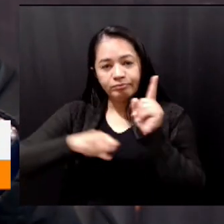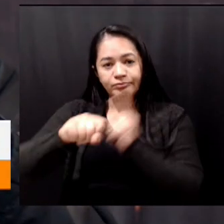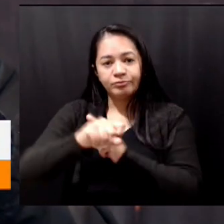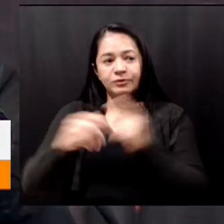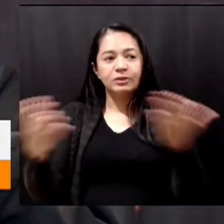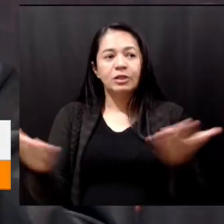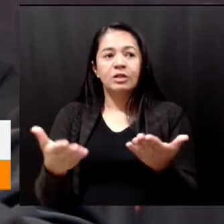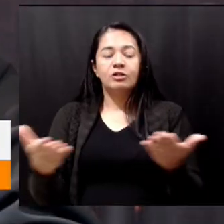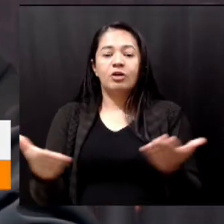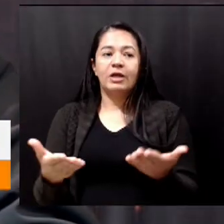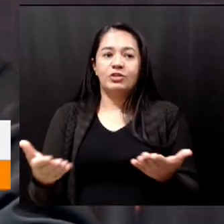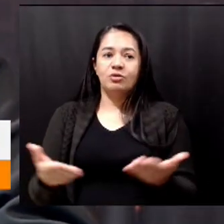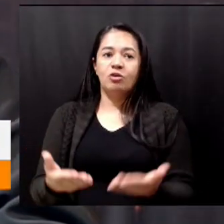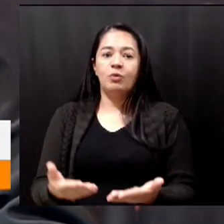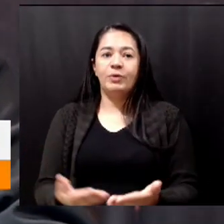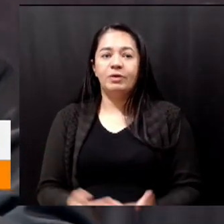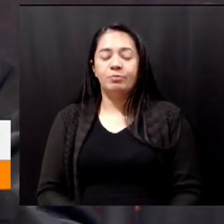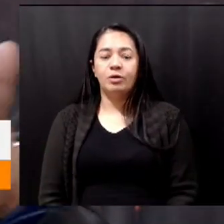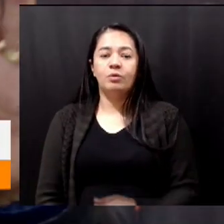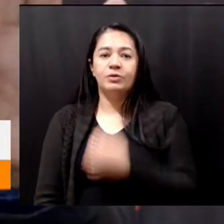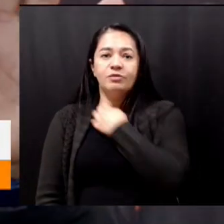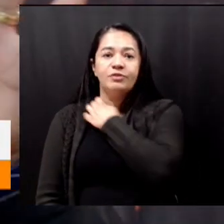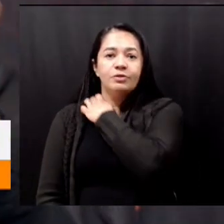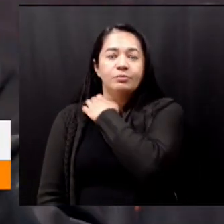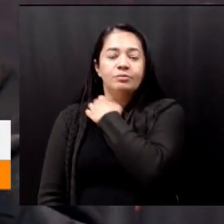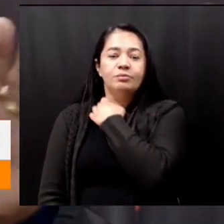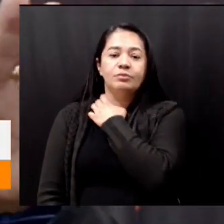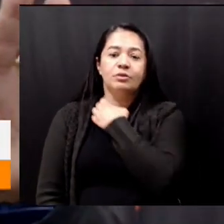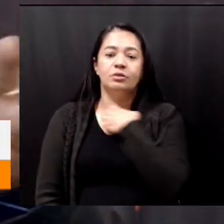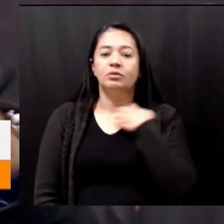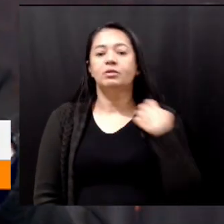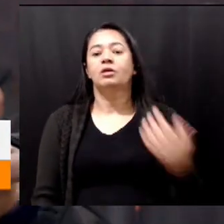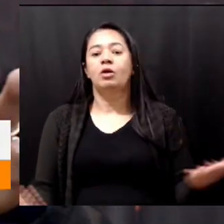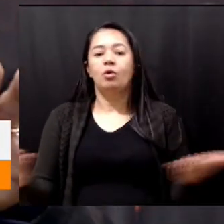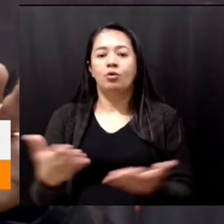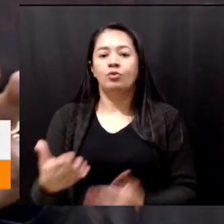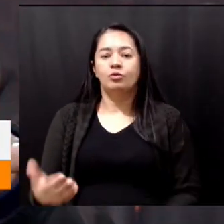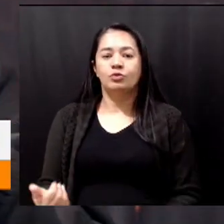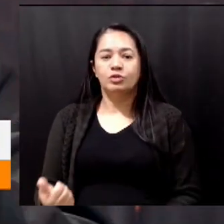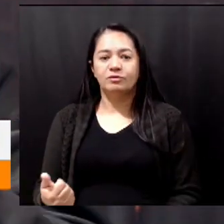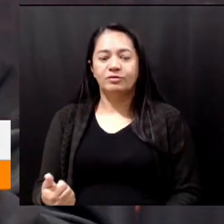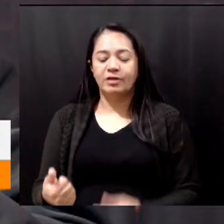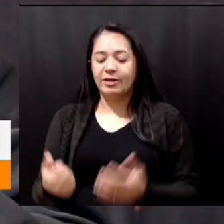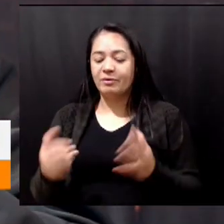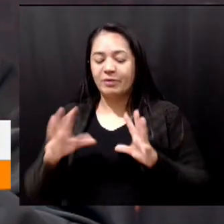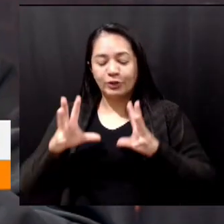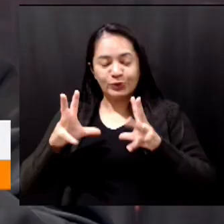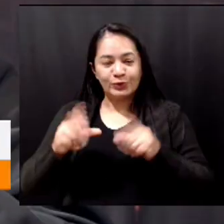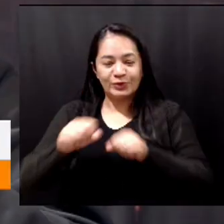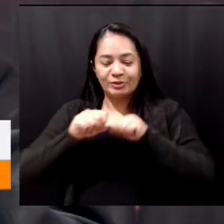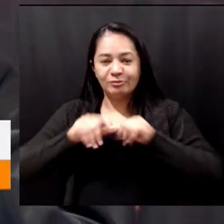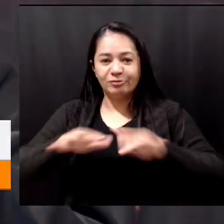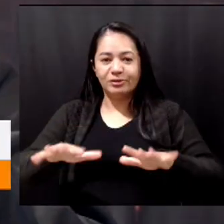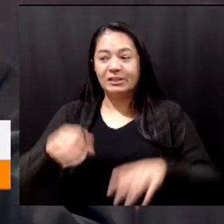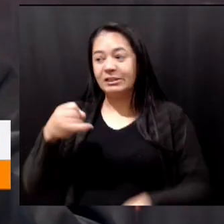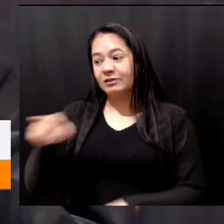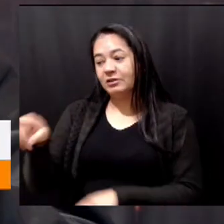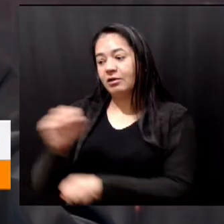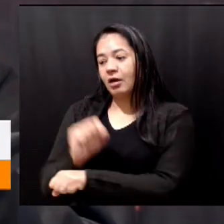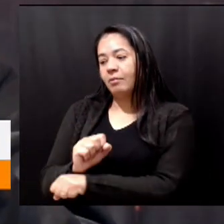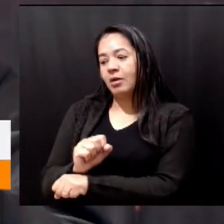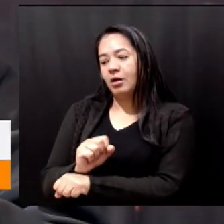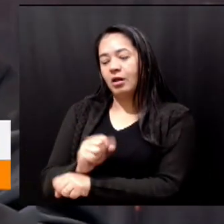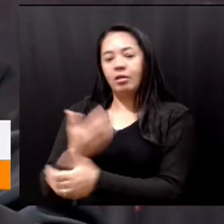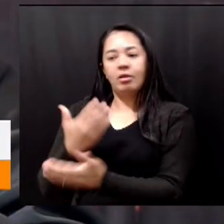inteligência artificial veio para atropelar todo mundo, no sentido de quem ficar parado vai ficar para trás, né? Então a gente trouxe um dia inteiro